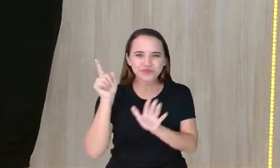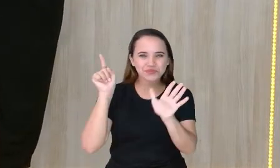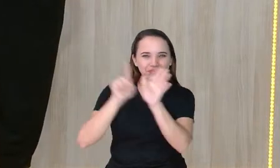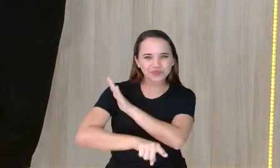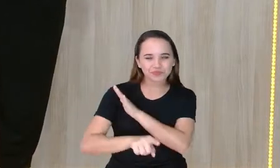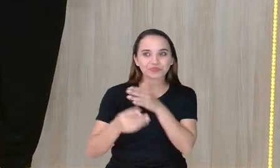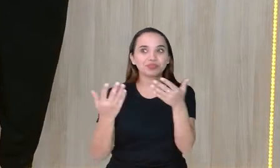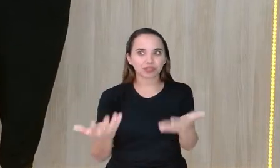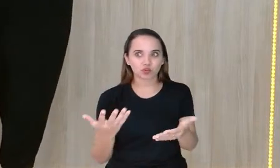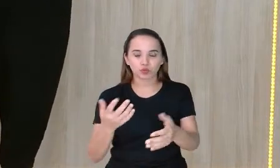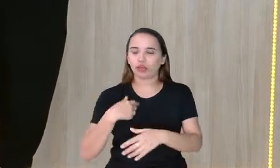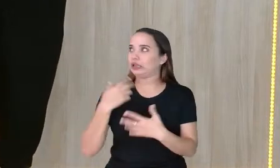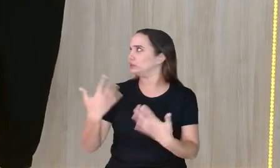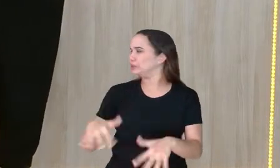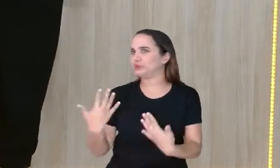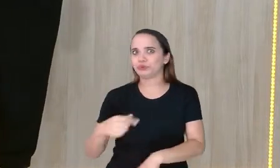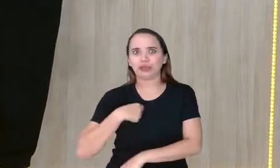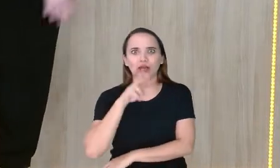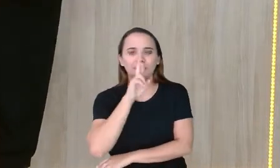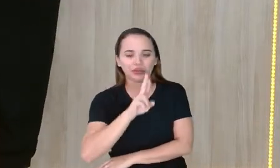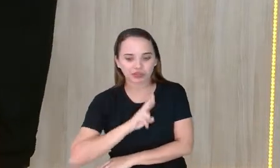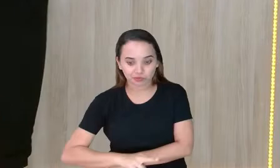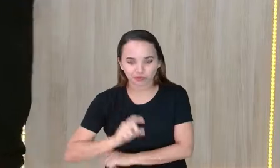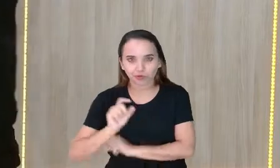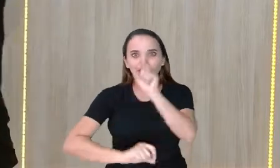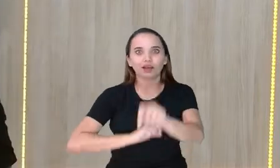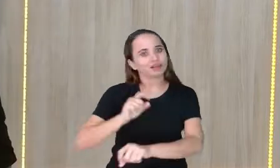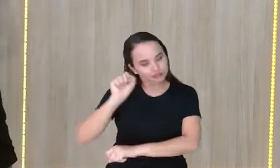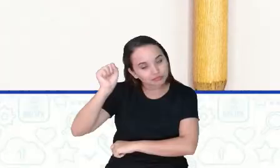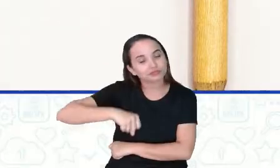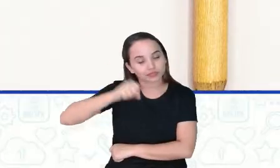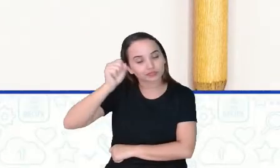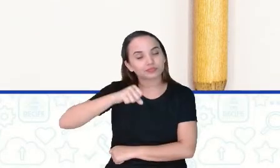essa e a resposta para as perguntas é sim.